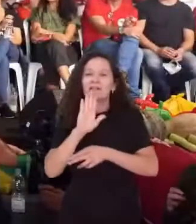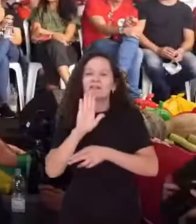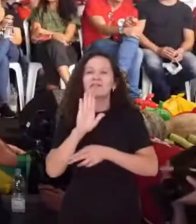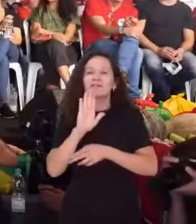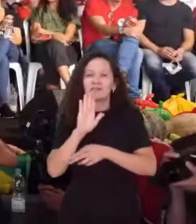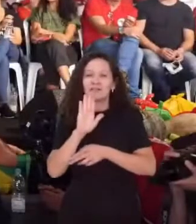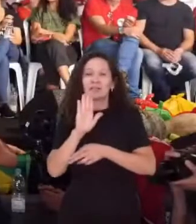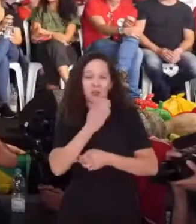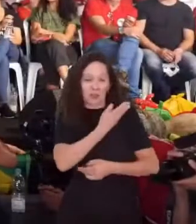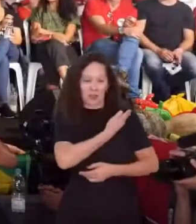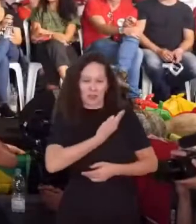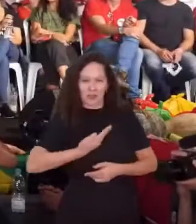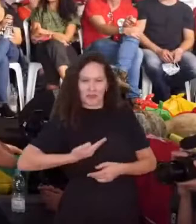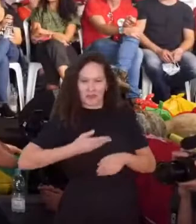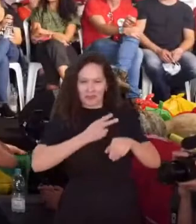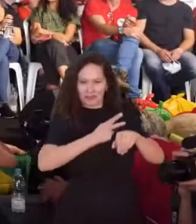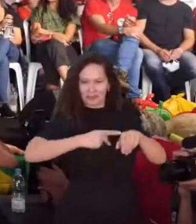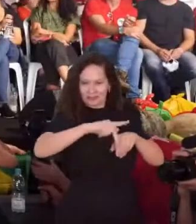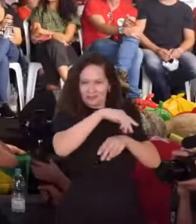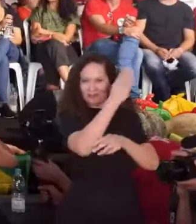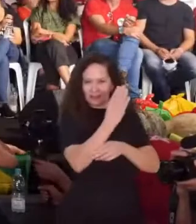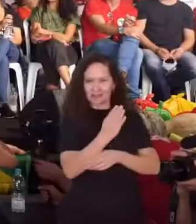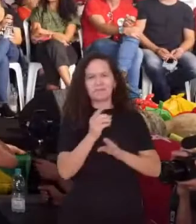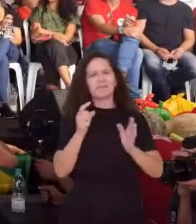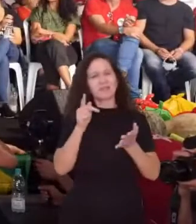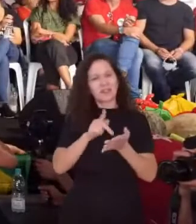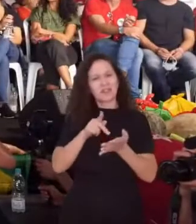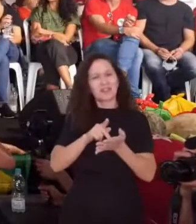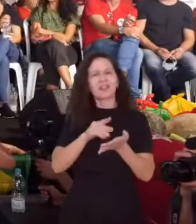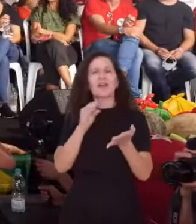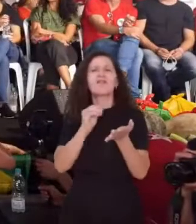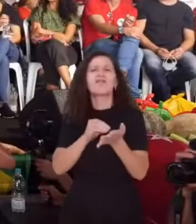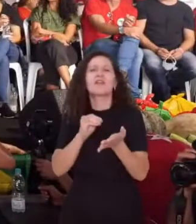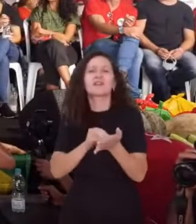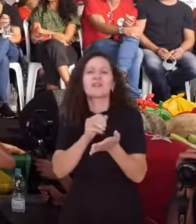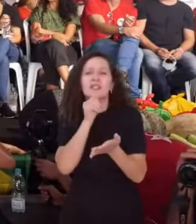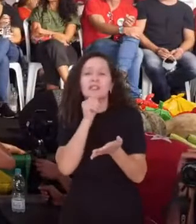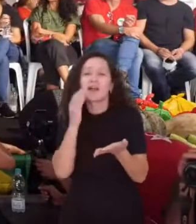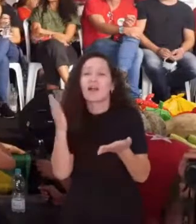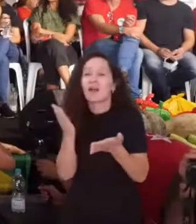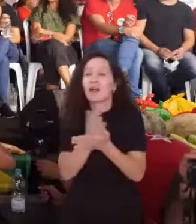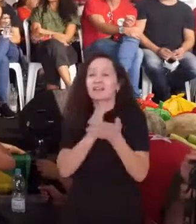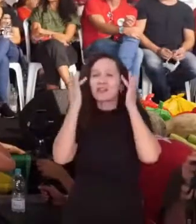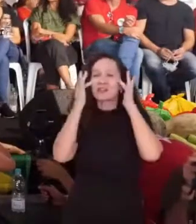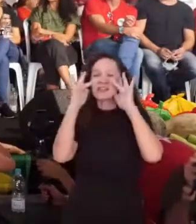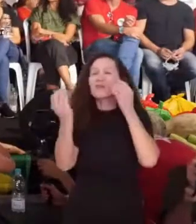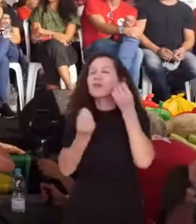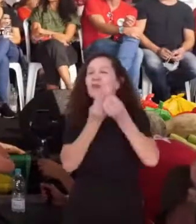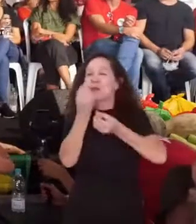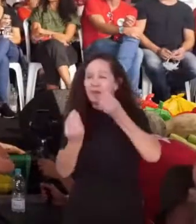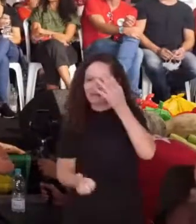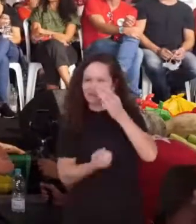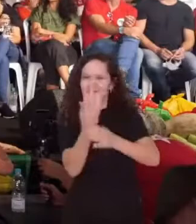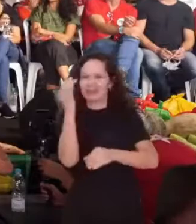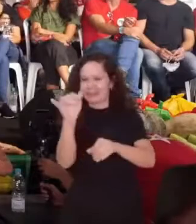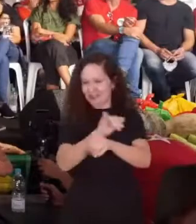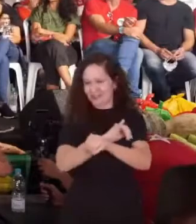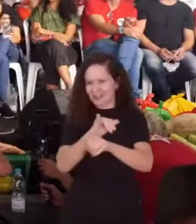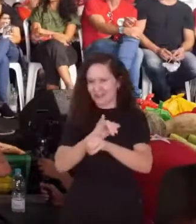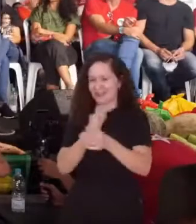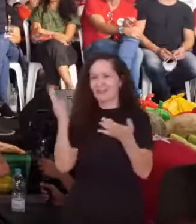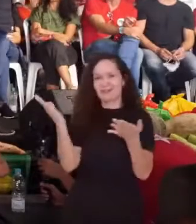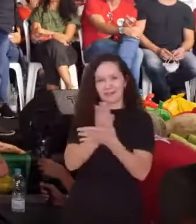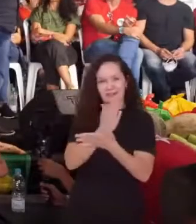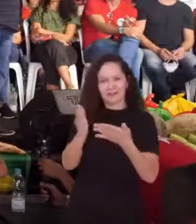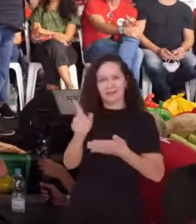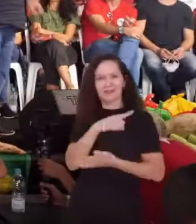E te confesso que eu não fiz, porque muitas vezes a gente não sabia como fazer e muitas vezes a gente não tinha uma correlação